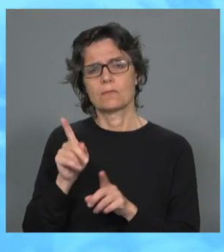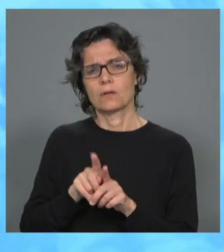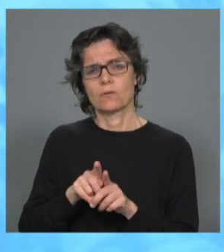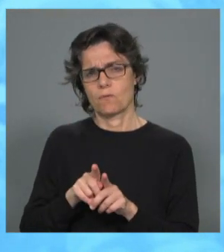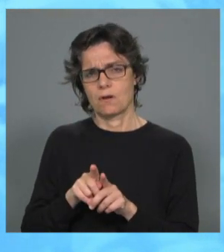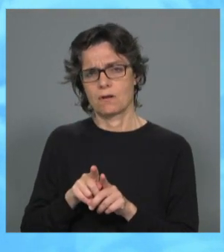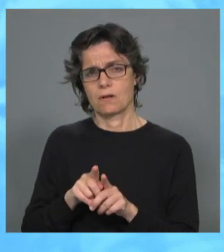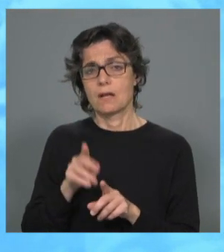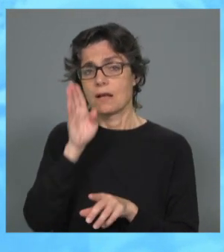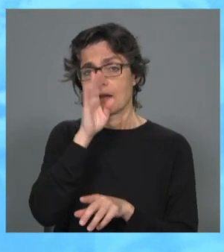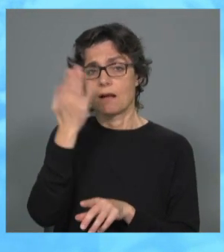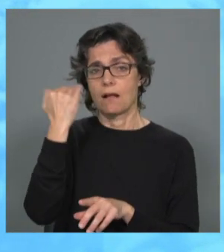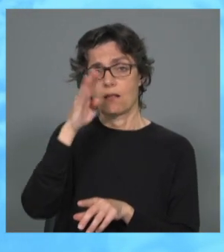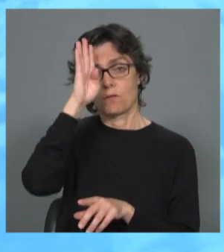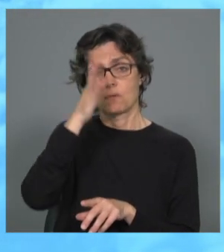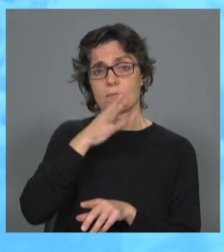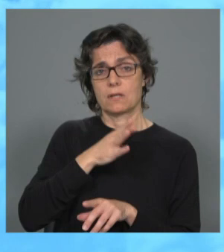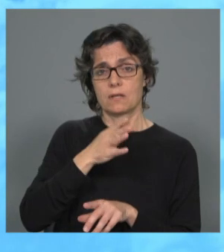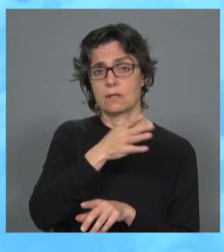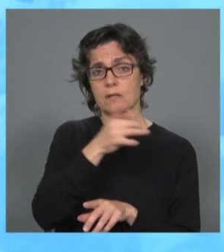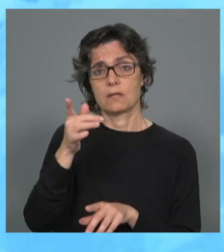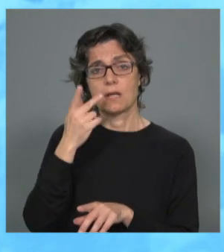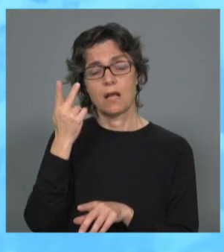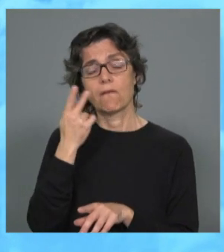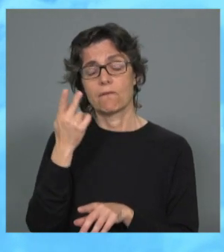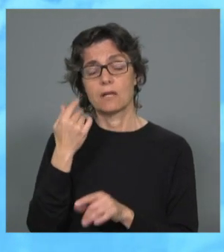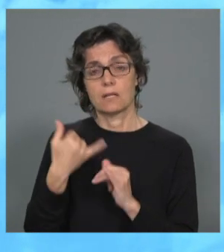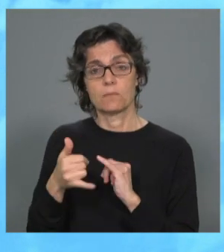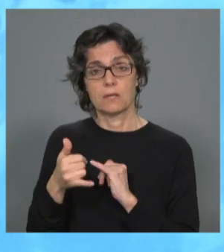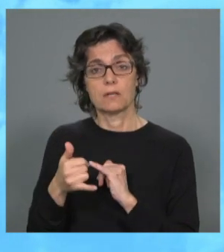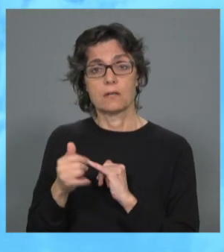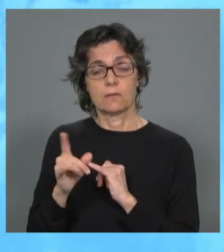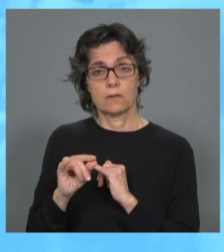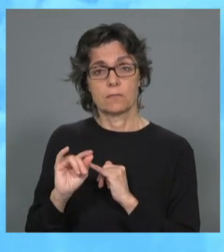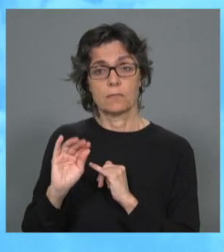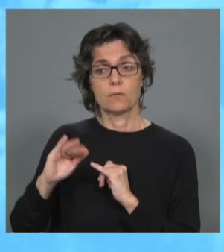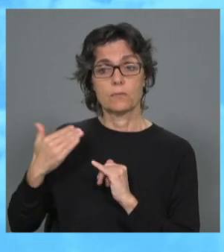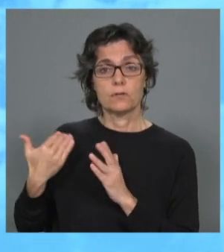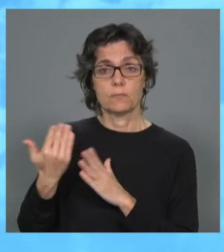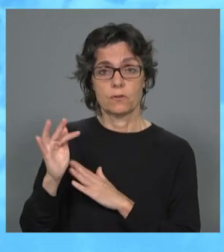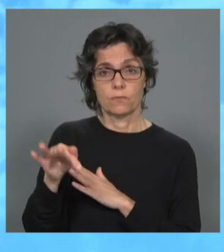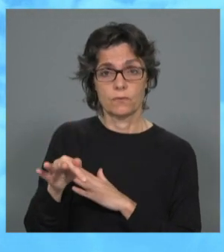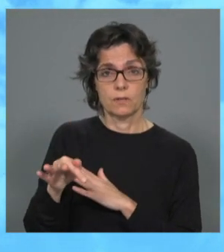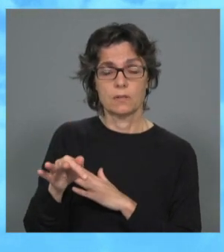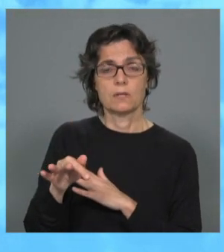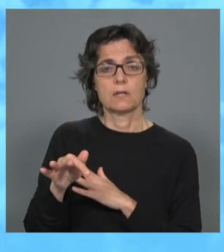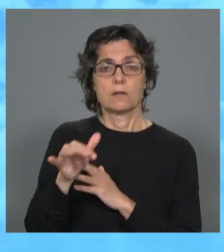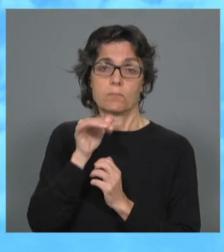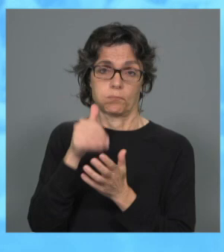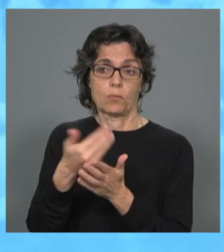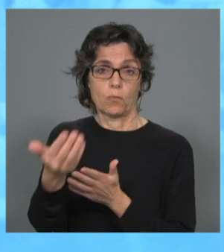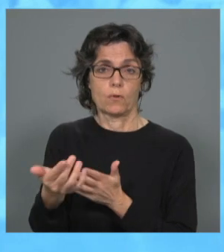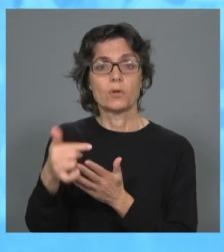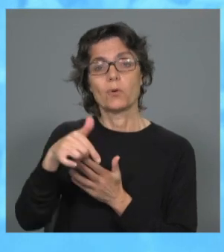havia dificuldades, onde a vida corria perigos desde a sua conceição à morte, nós sabemos hoje que a